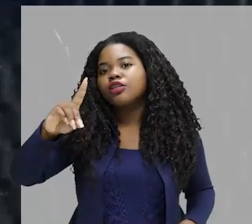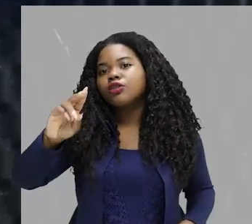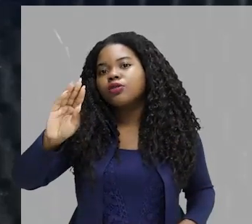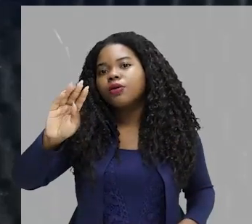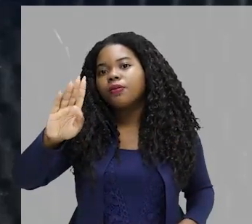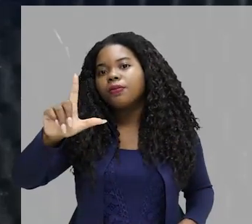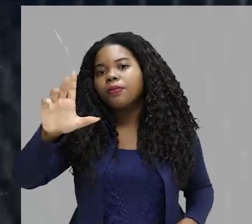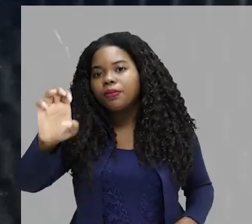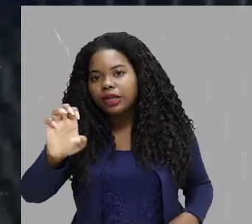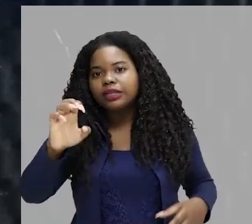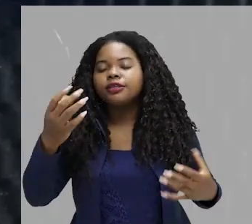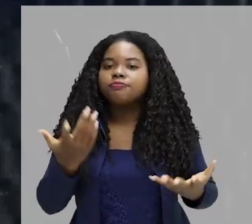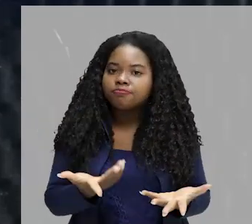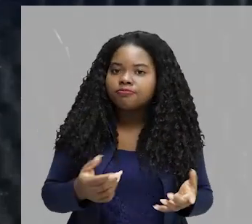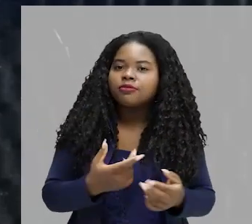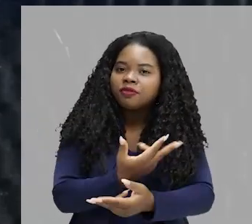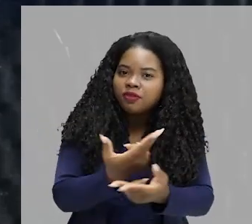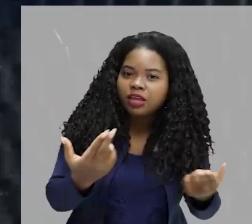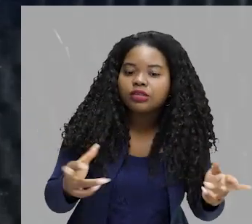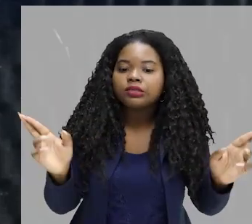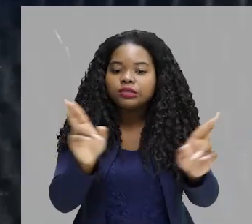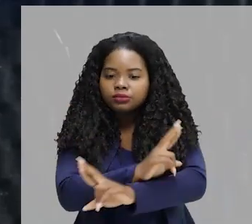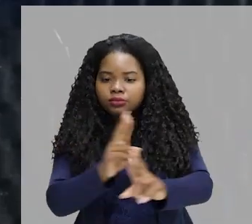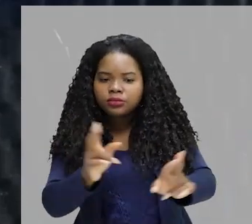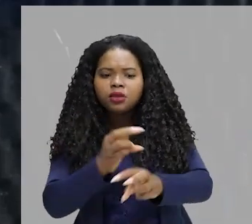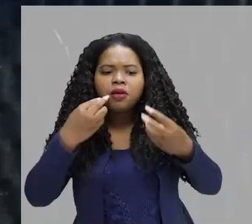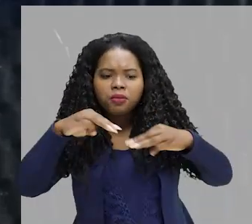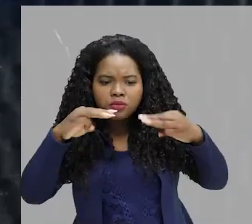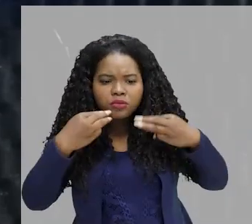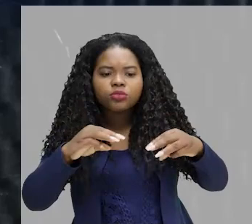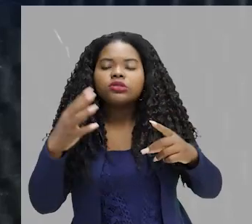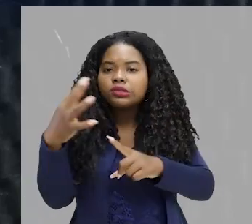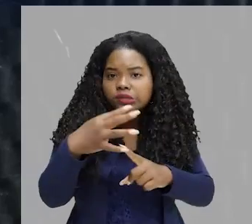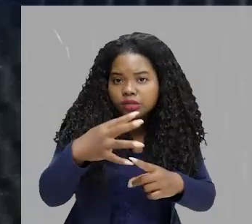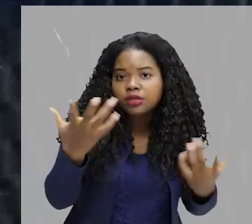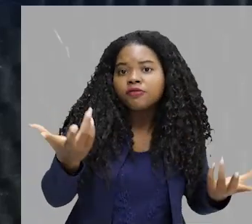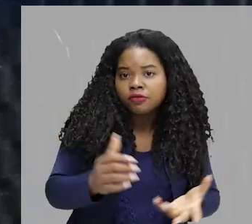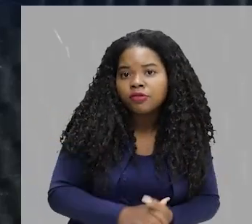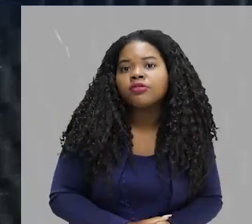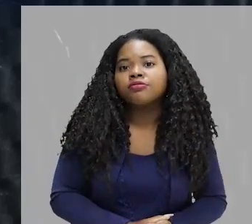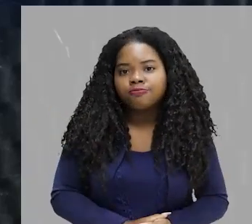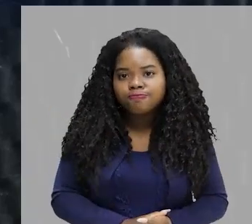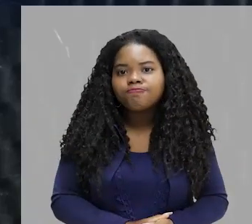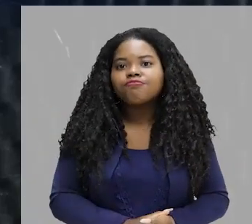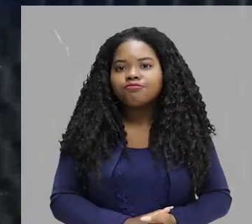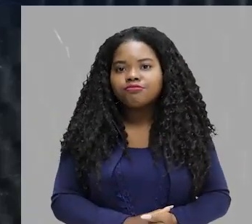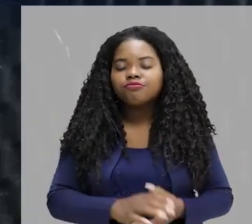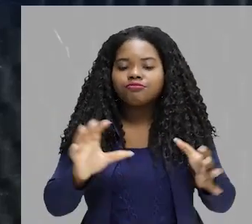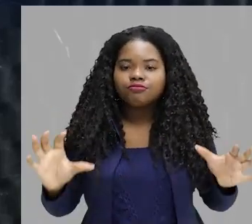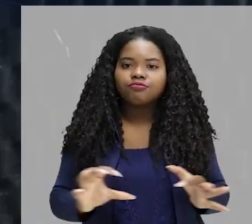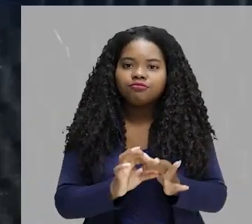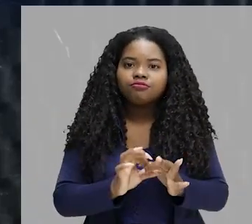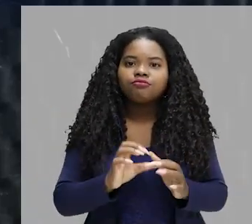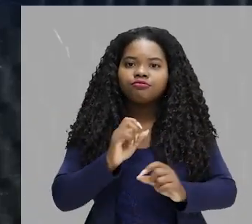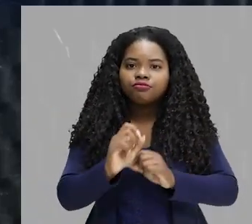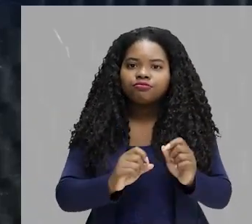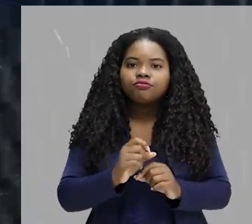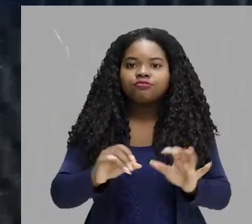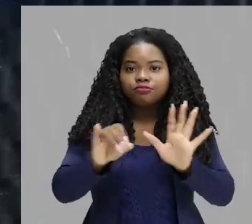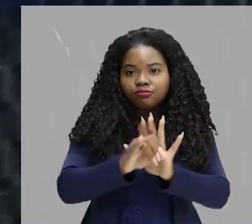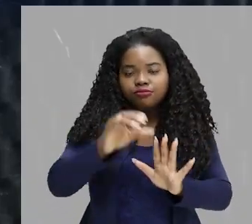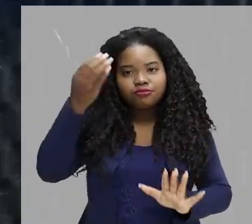se interseccionam, que se relacionam e que compõem de maneira mais complexa ainda isso que a gente chama de identidade